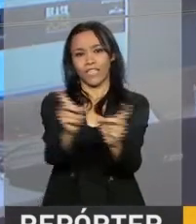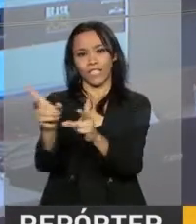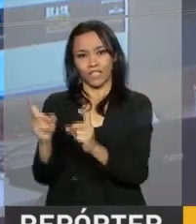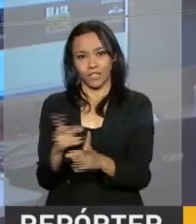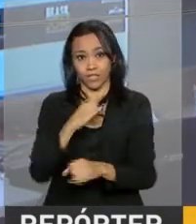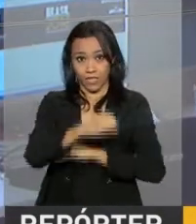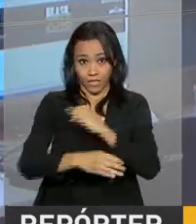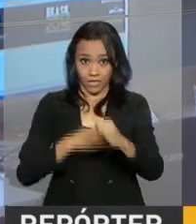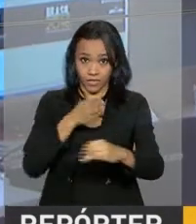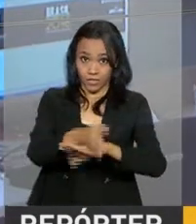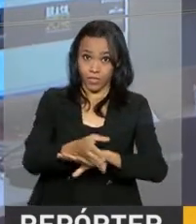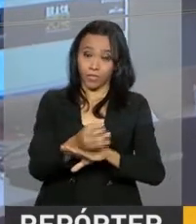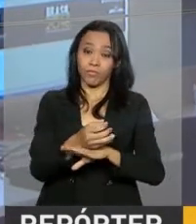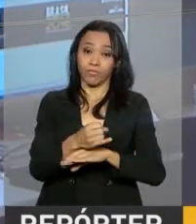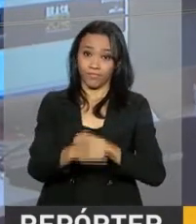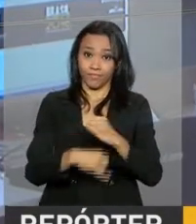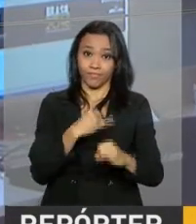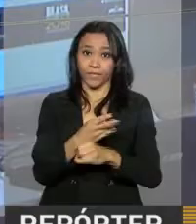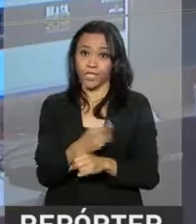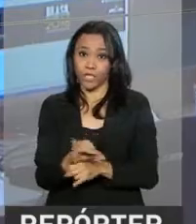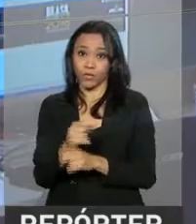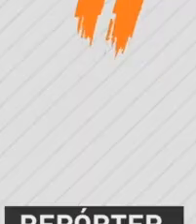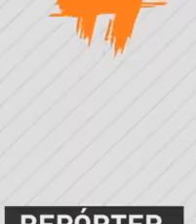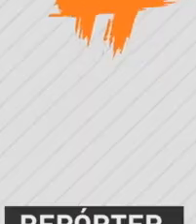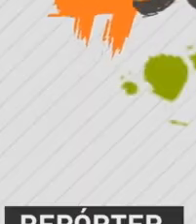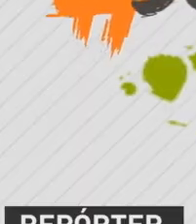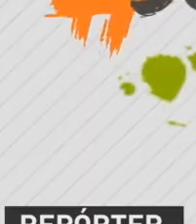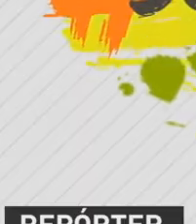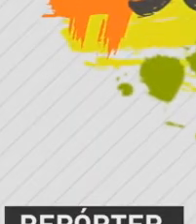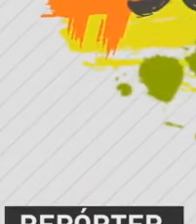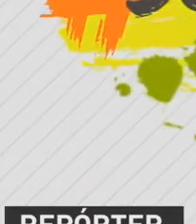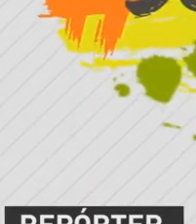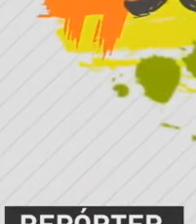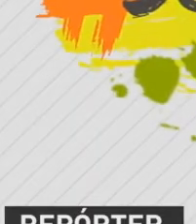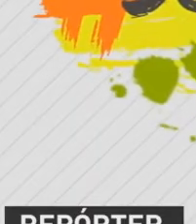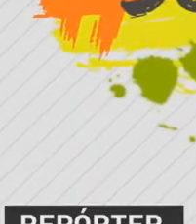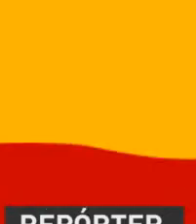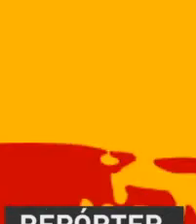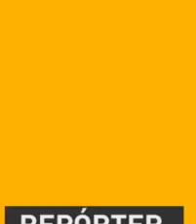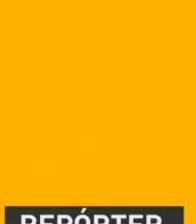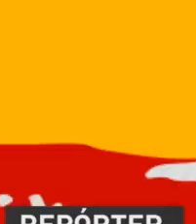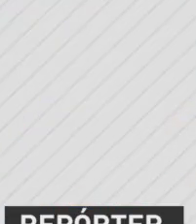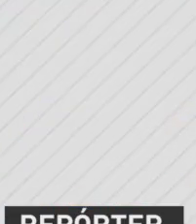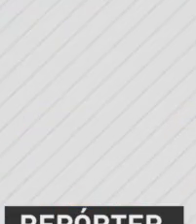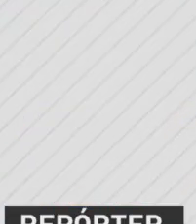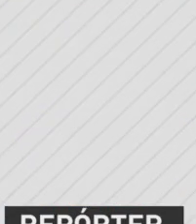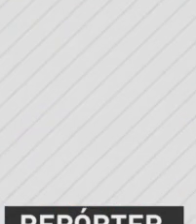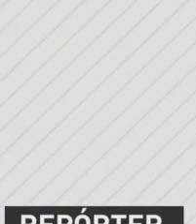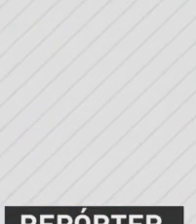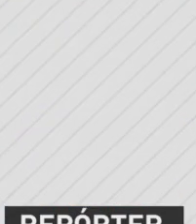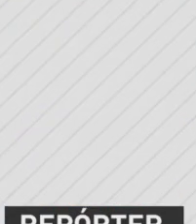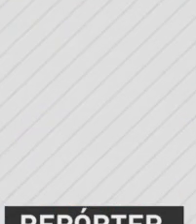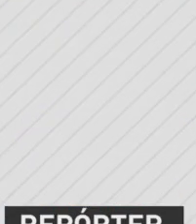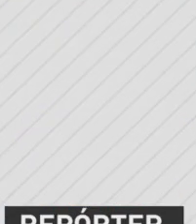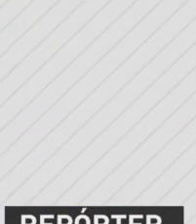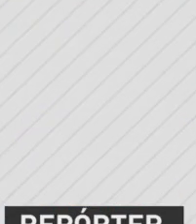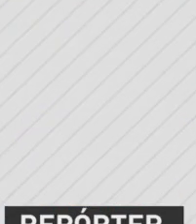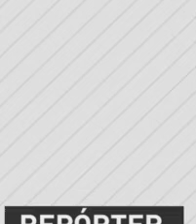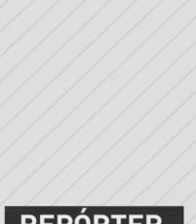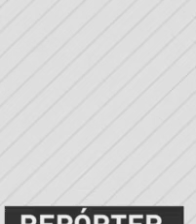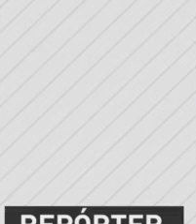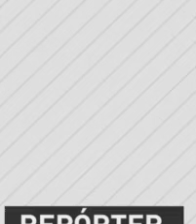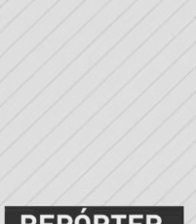pelo site Rio 2016 Se prepare a sua torcida